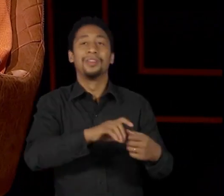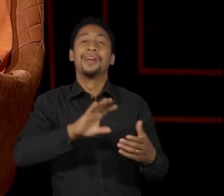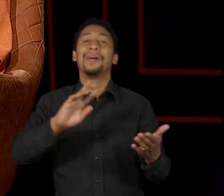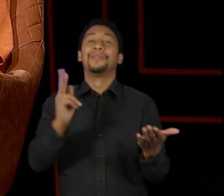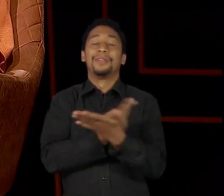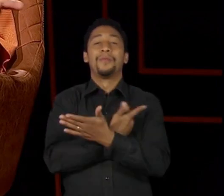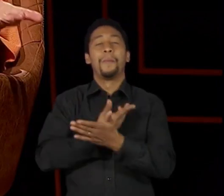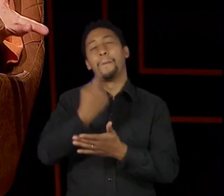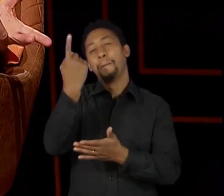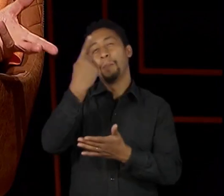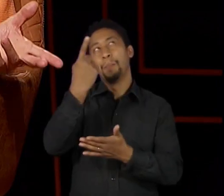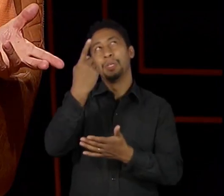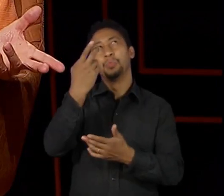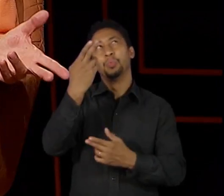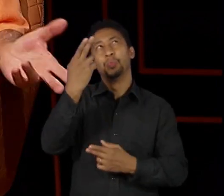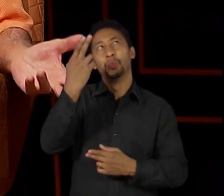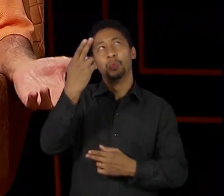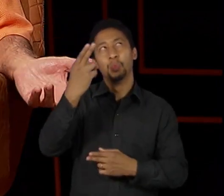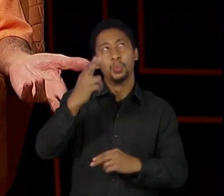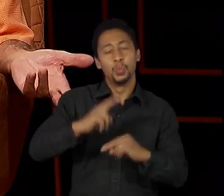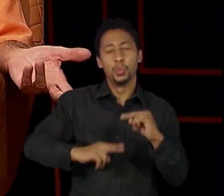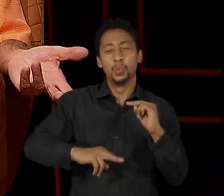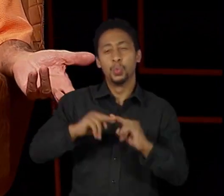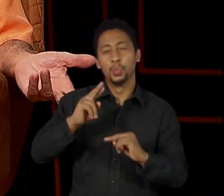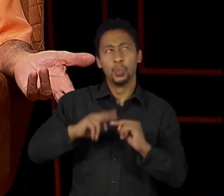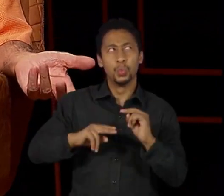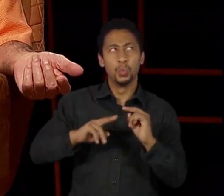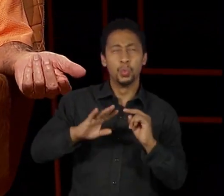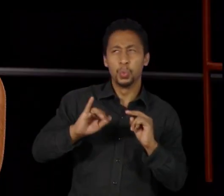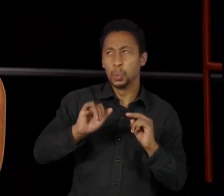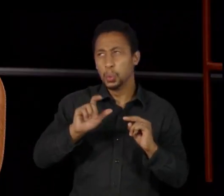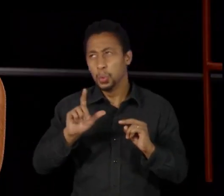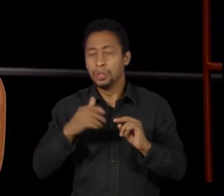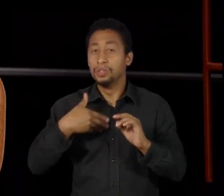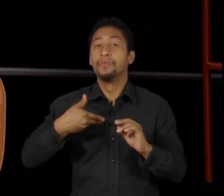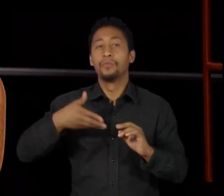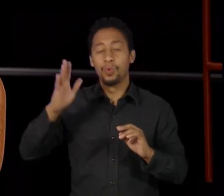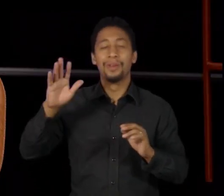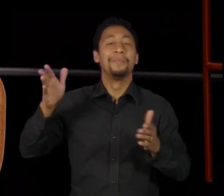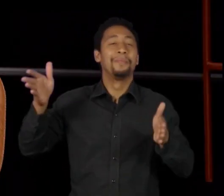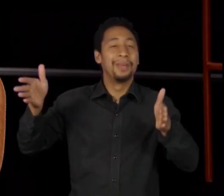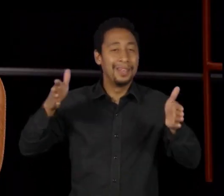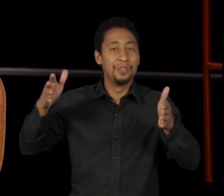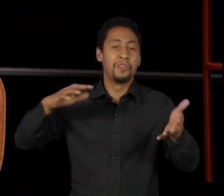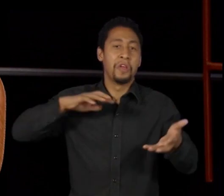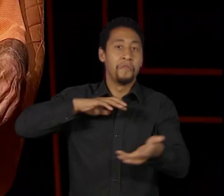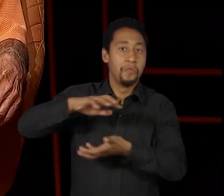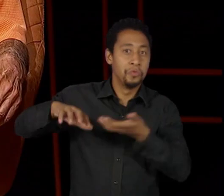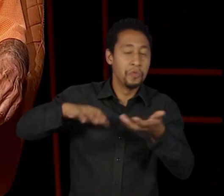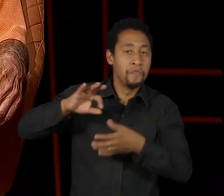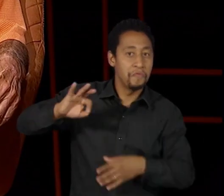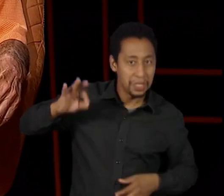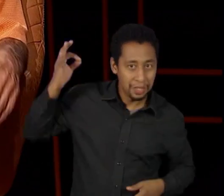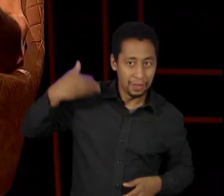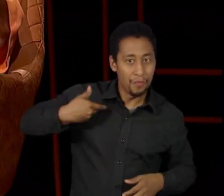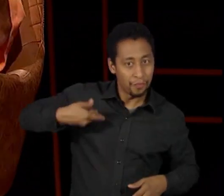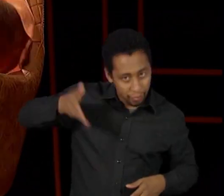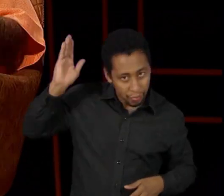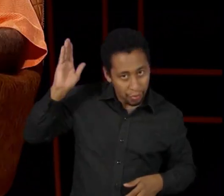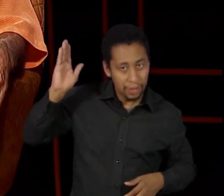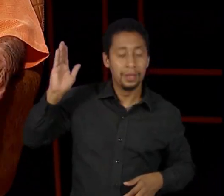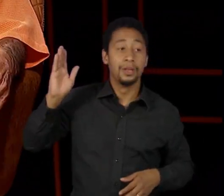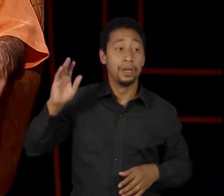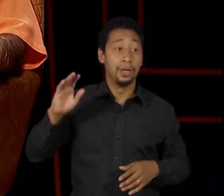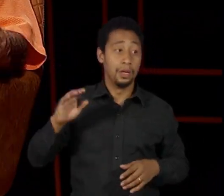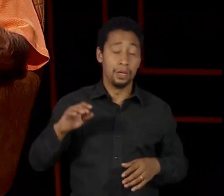um fantástico, era aniversário bicentenário da Revolução Francesa, cara. Imagina como é que estava a França. Aí eu falei, todo vai. Então